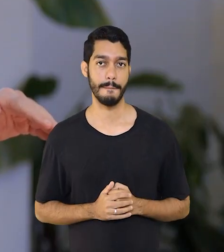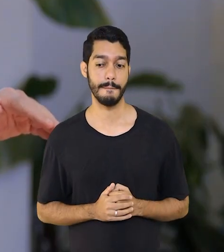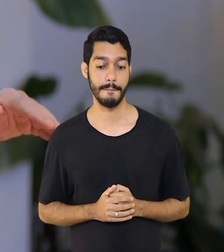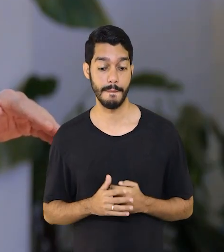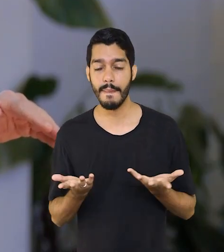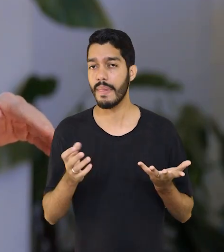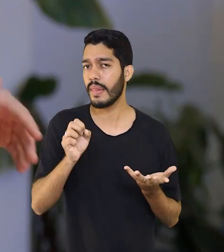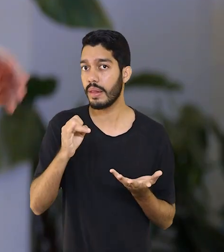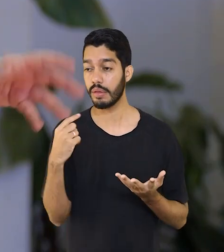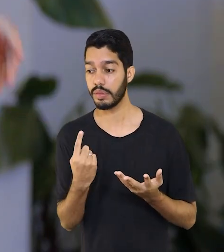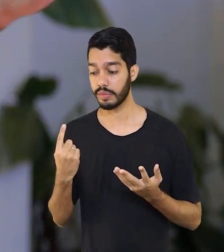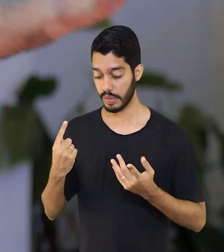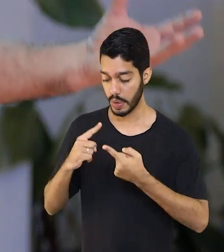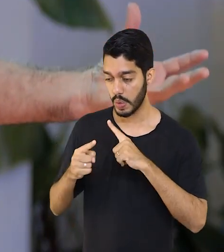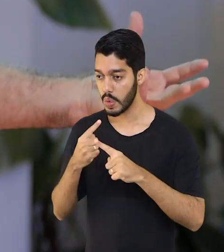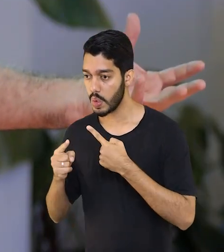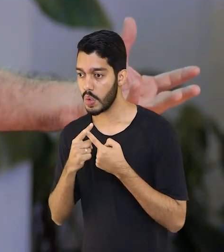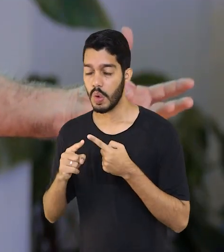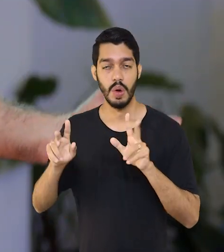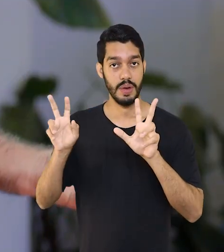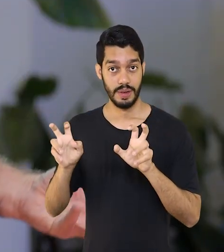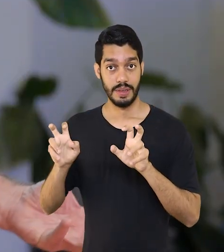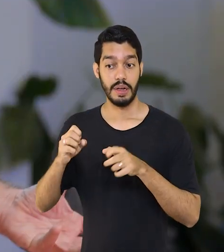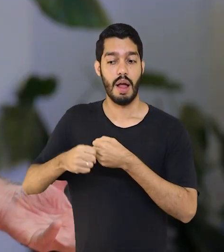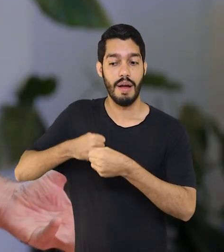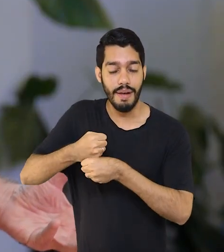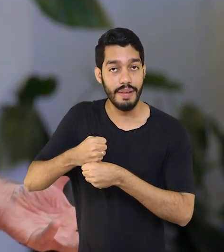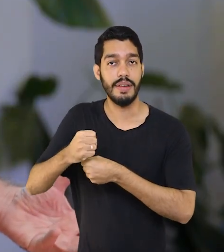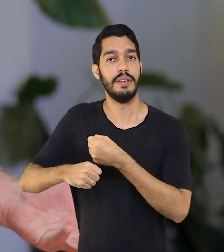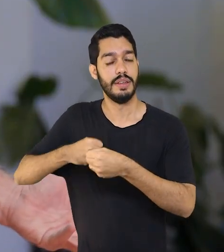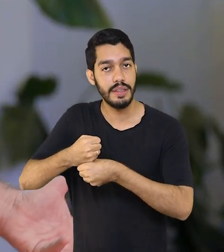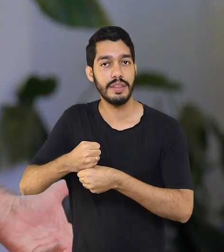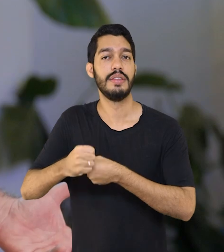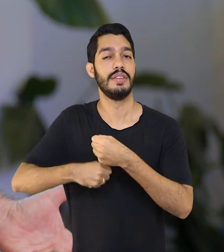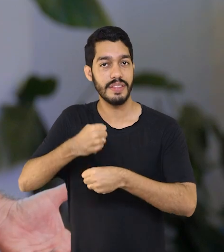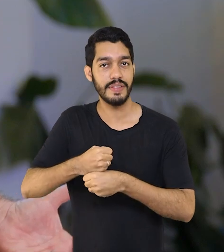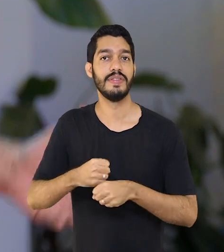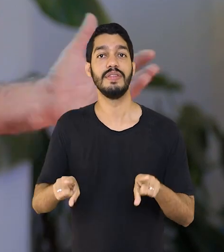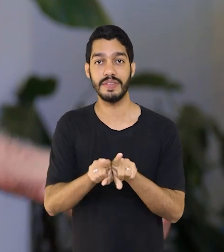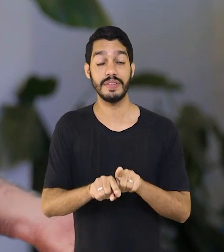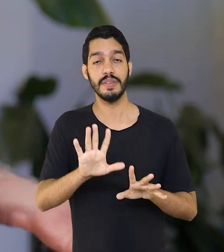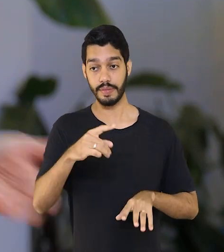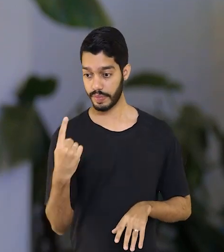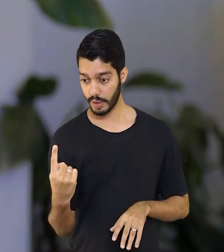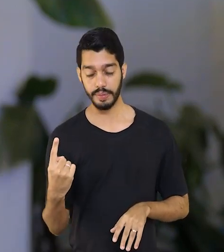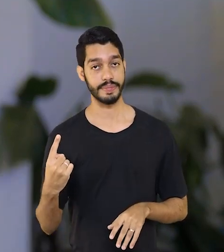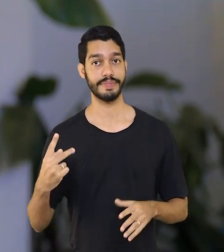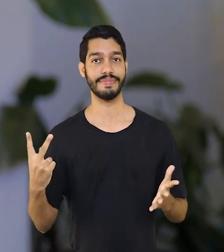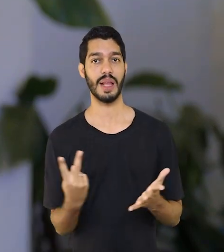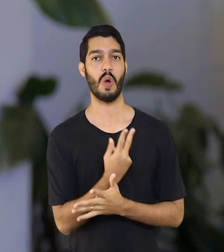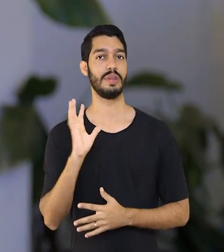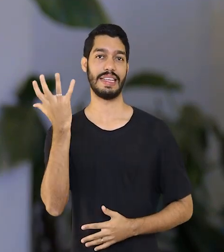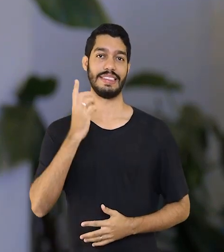todo ano. A discussão do Dia do Financiamento Climático, todo ano também. Mas uma não acontece e a